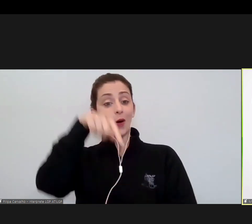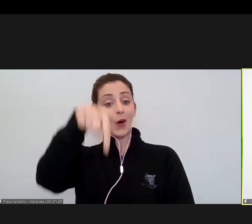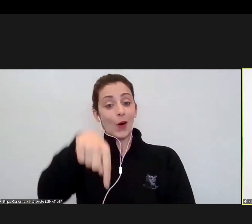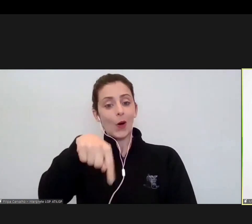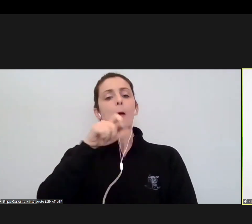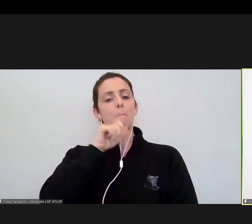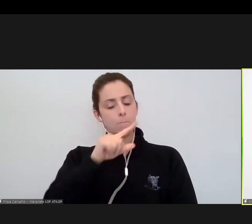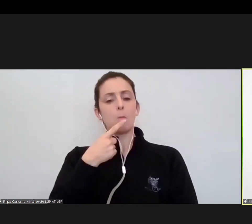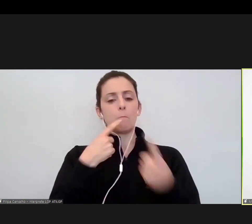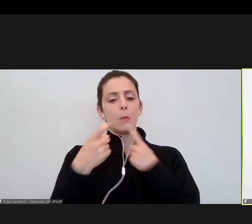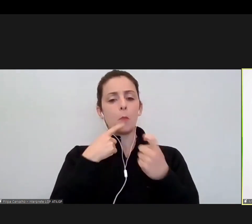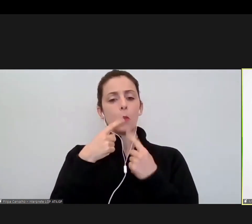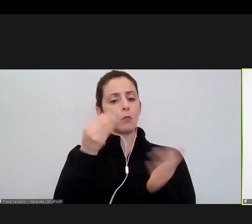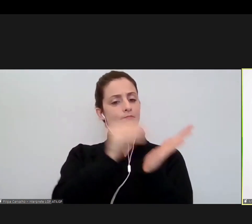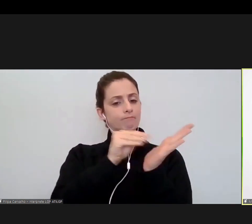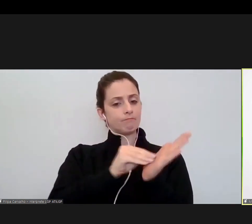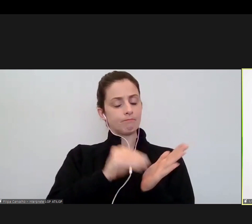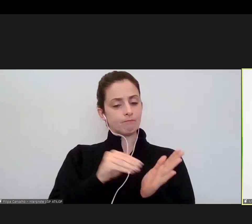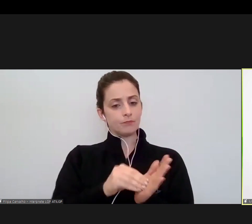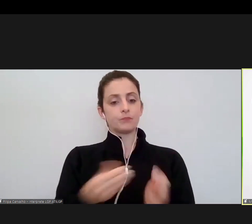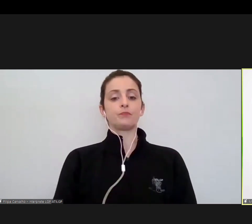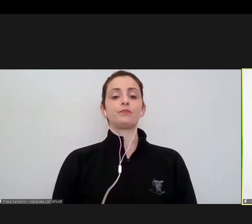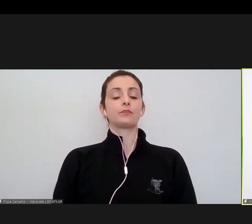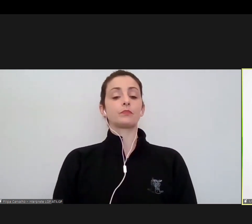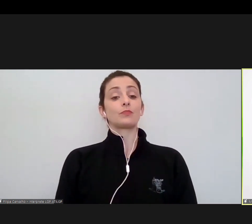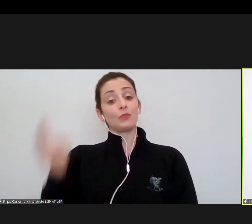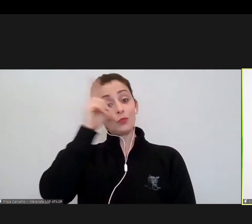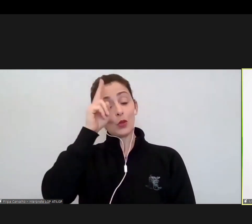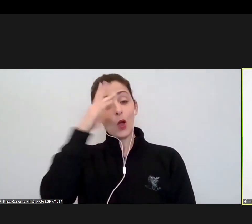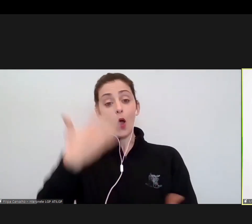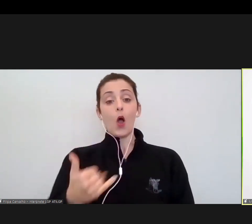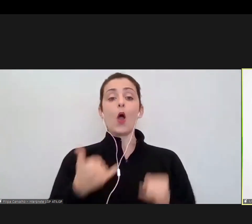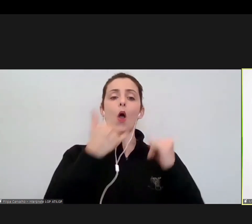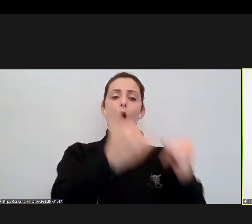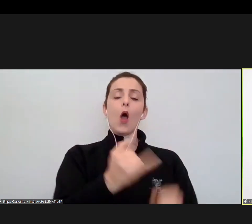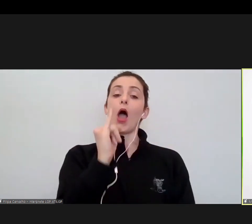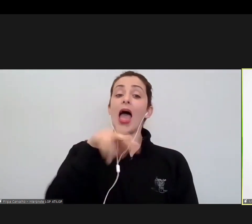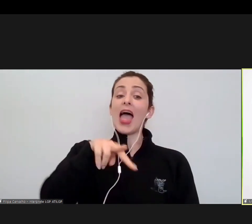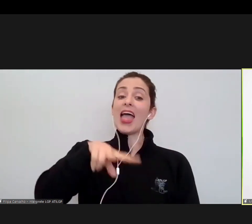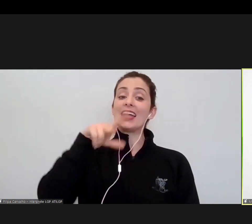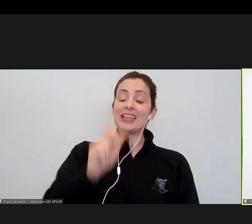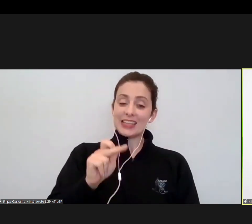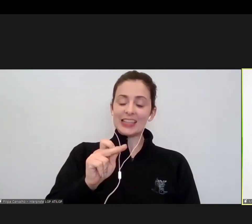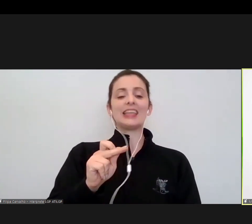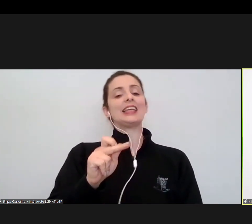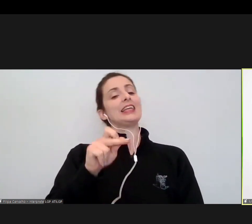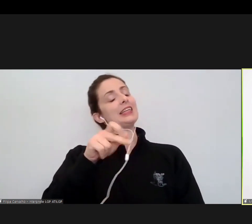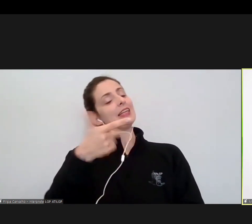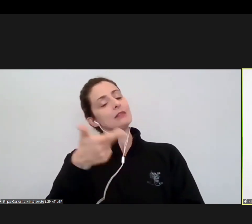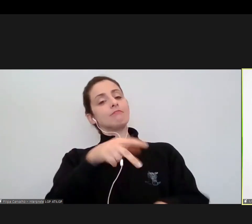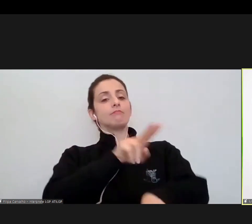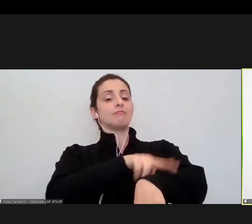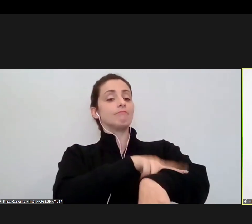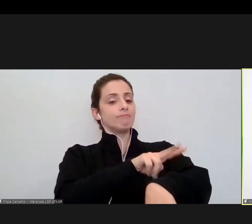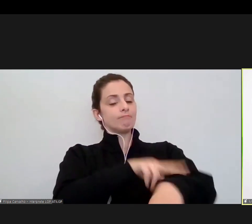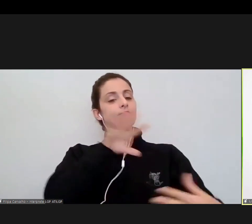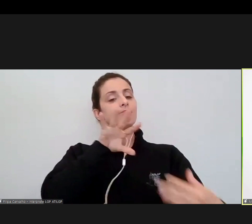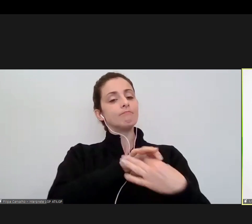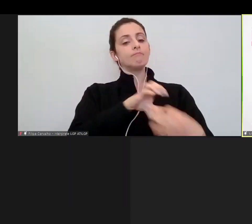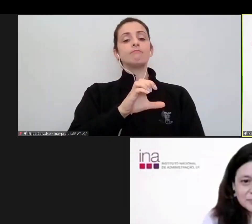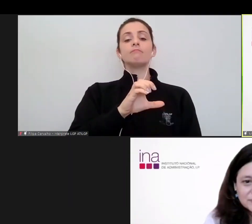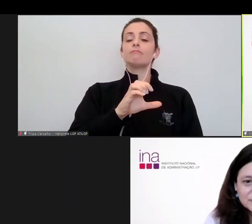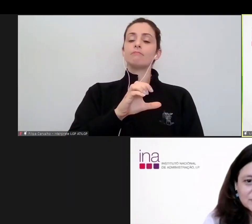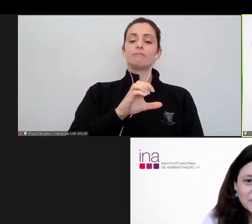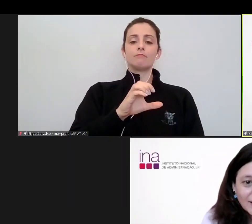darmos início ao debate, passo a palavra à vogal do Conselho Diretivo do INA, Sofia Crisóstomo. Muito obrigada e boa